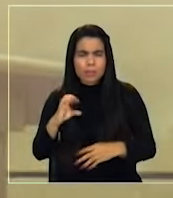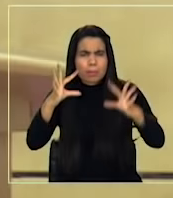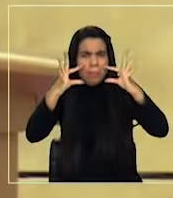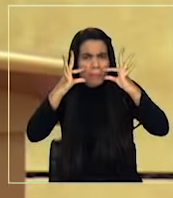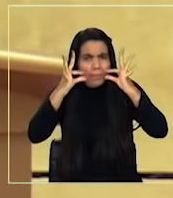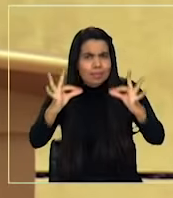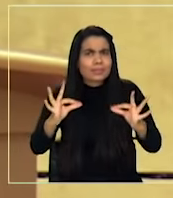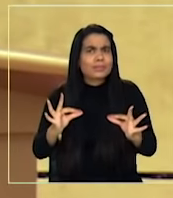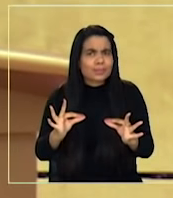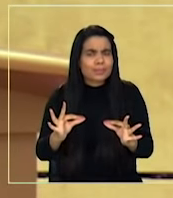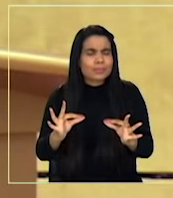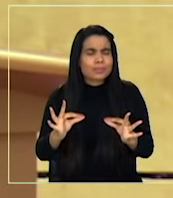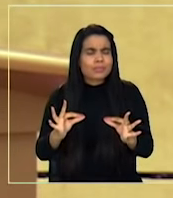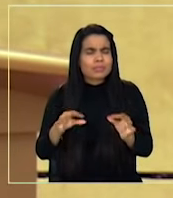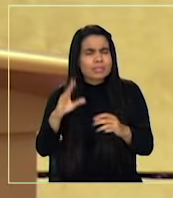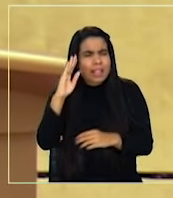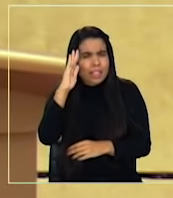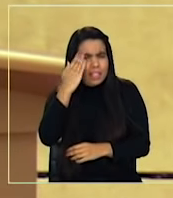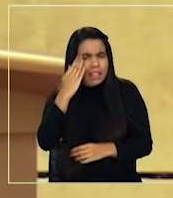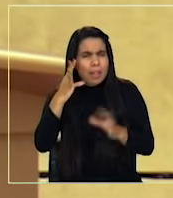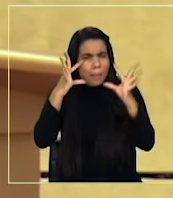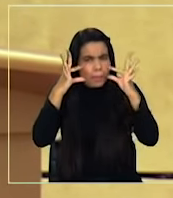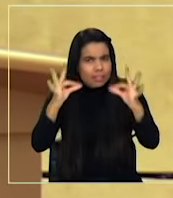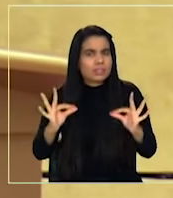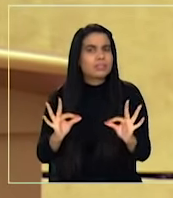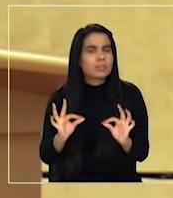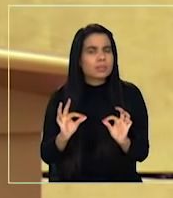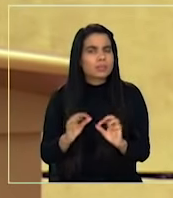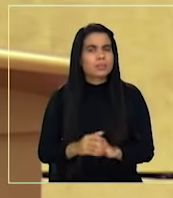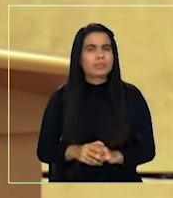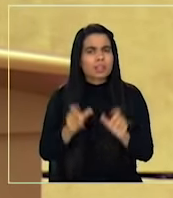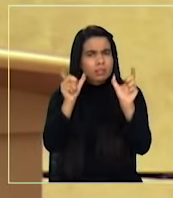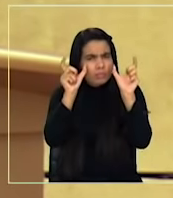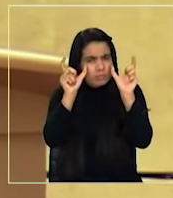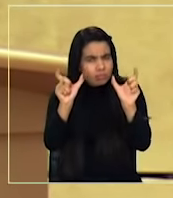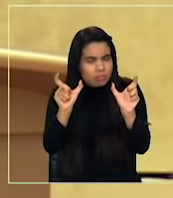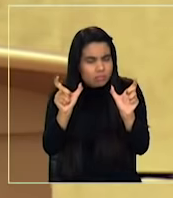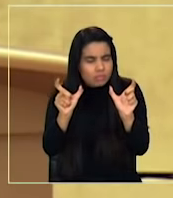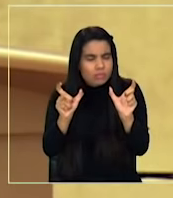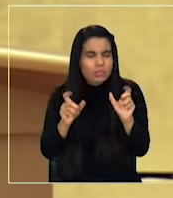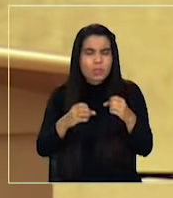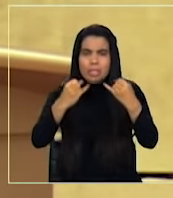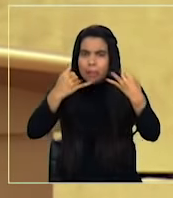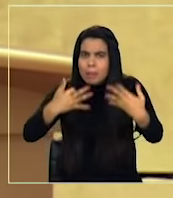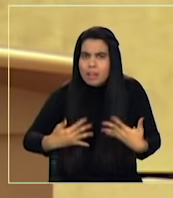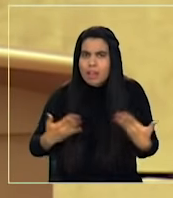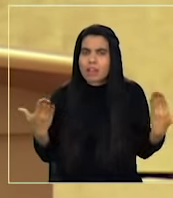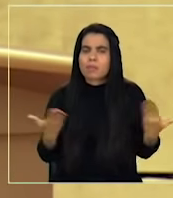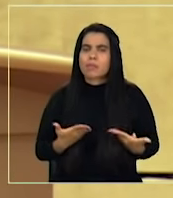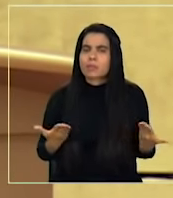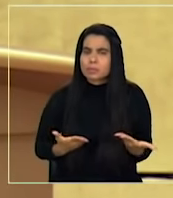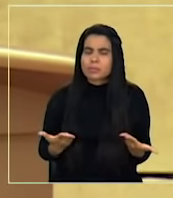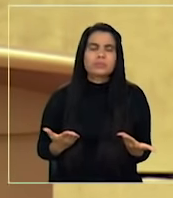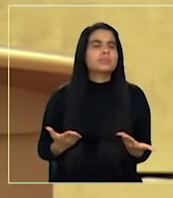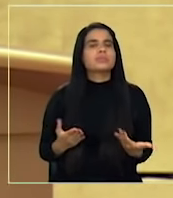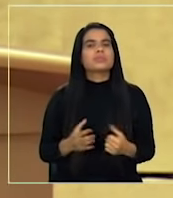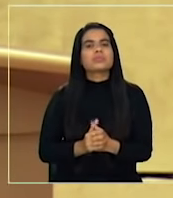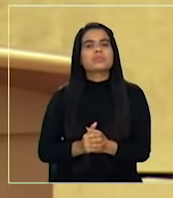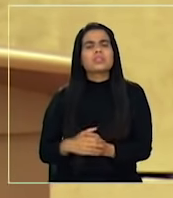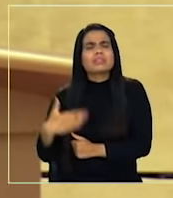atenção, ouça com atenção o que eu vou lhe falar agora. Você sabe